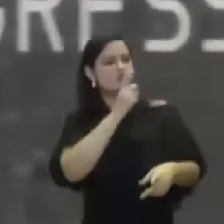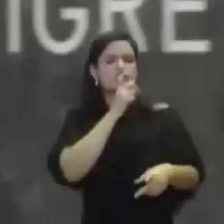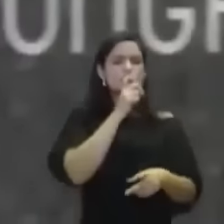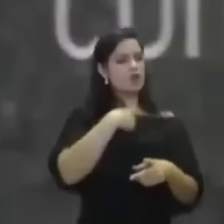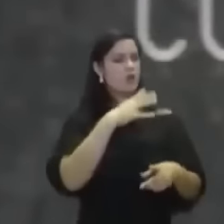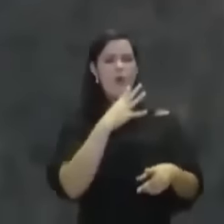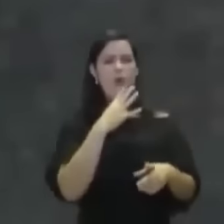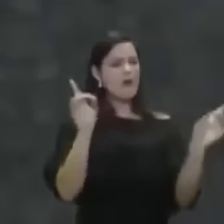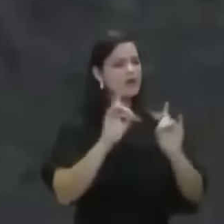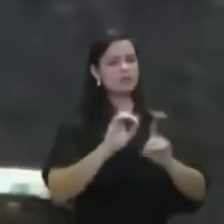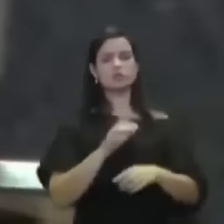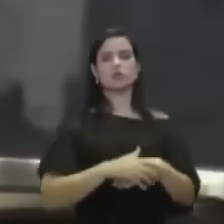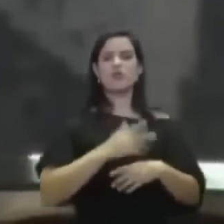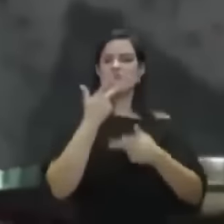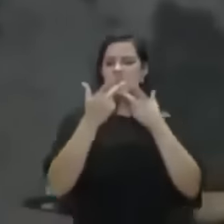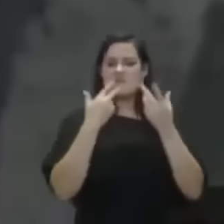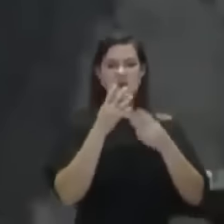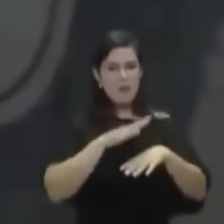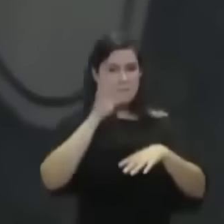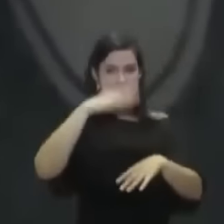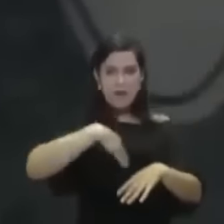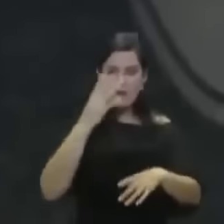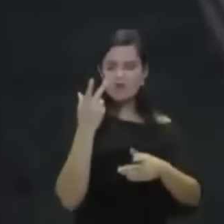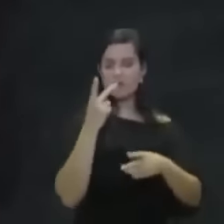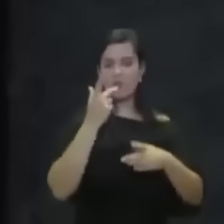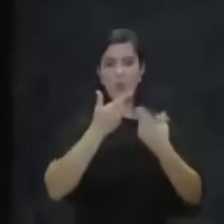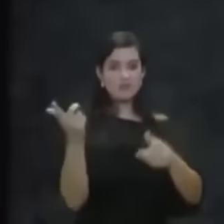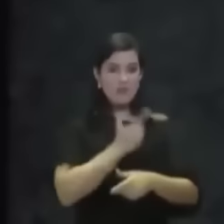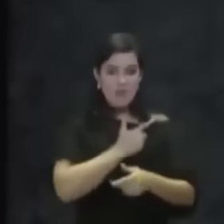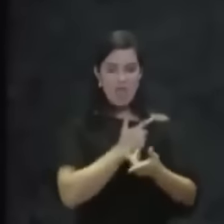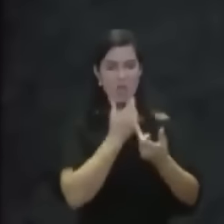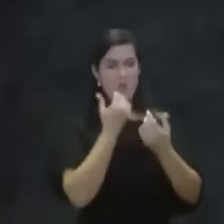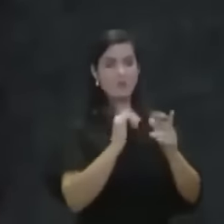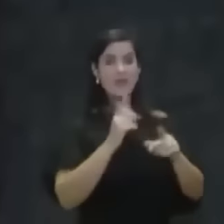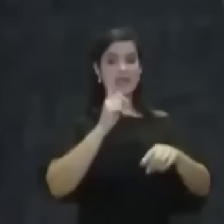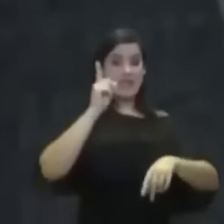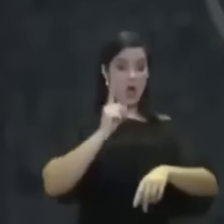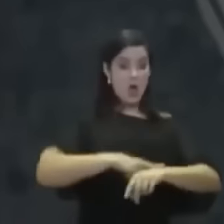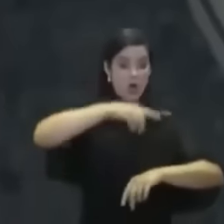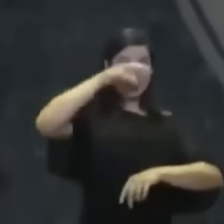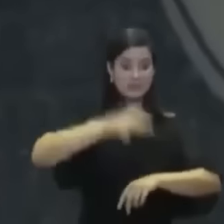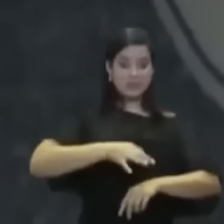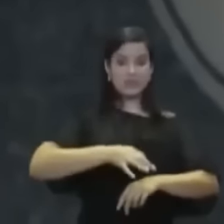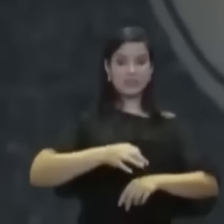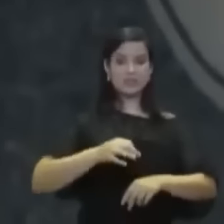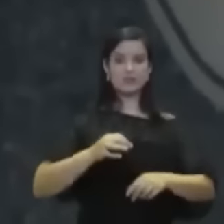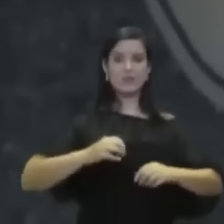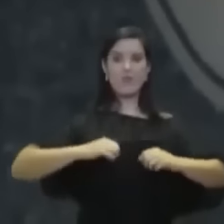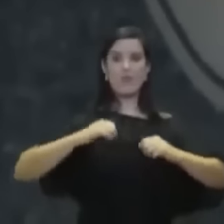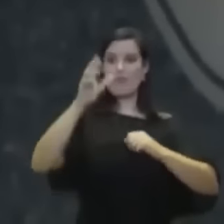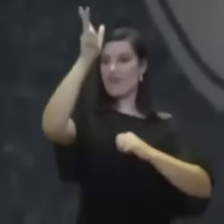homem, e começa a falar impropérios e palavrões. Nesse momento, diz a Bíblia, o galo cantou para